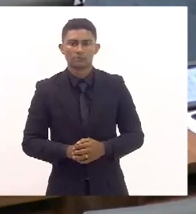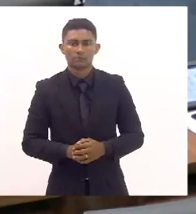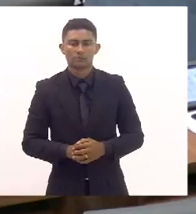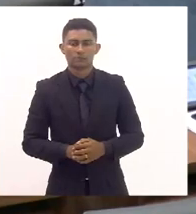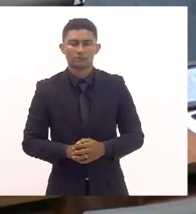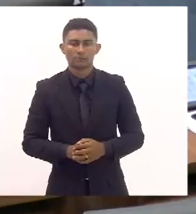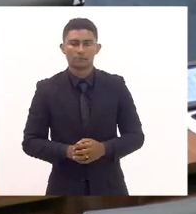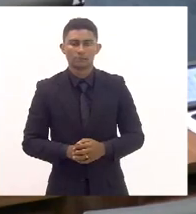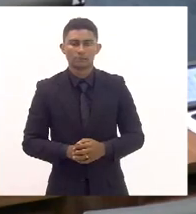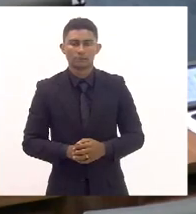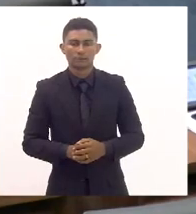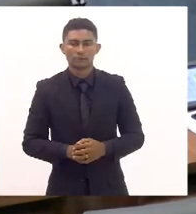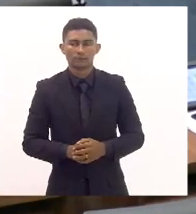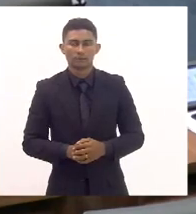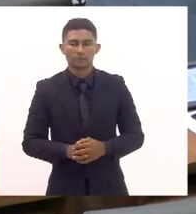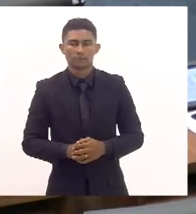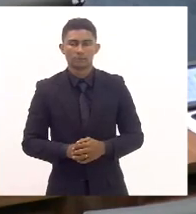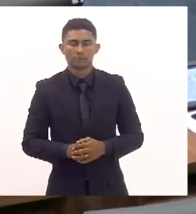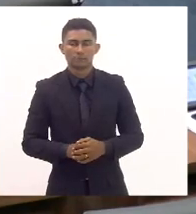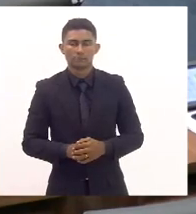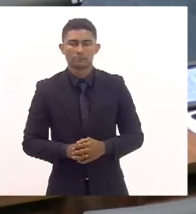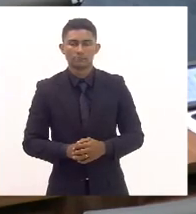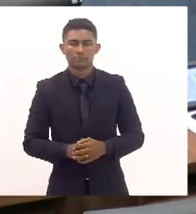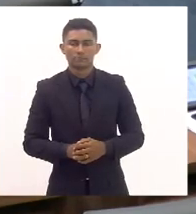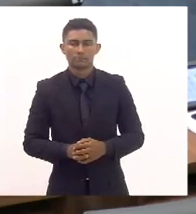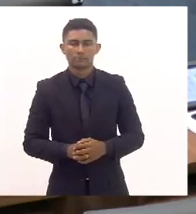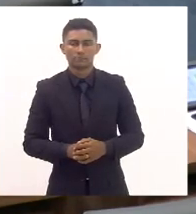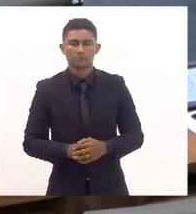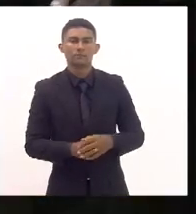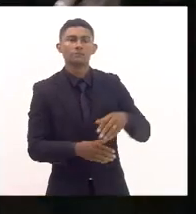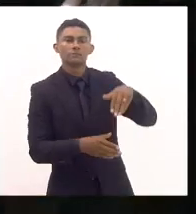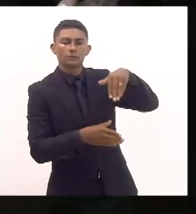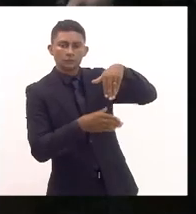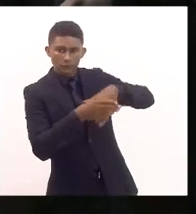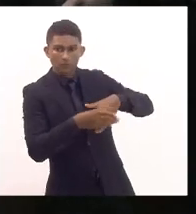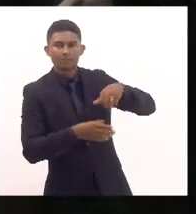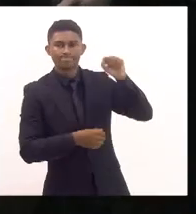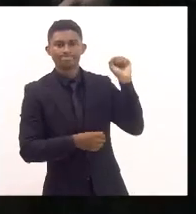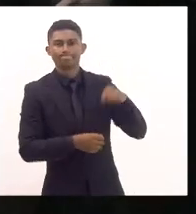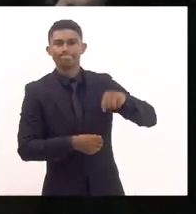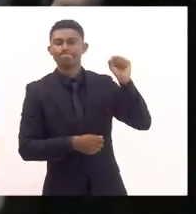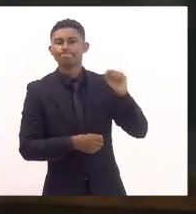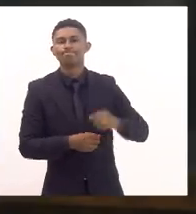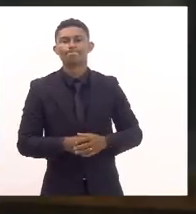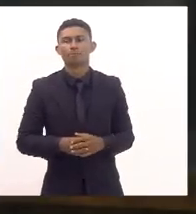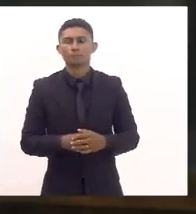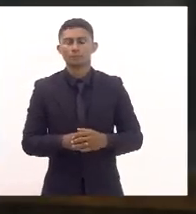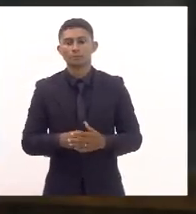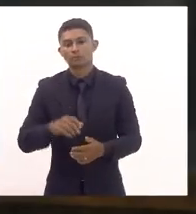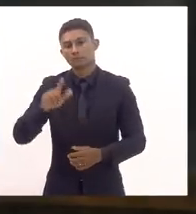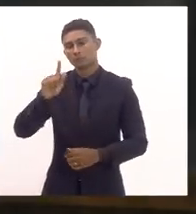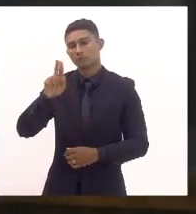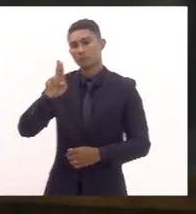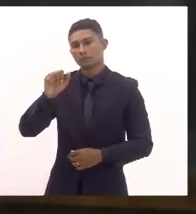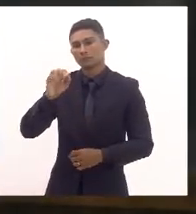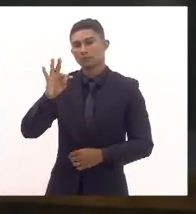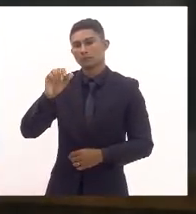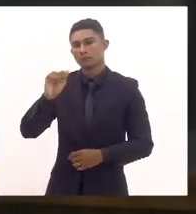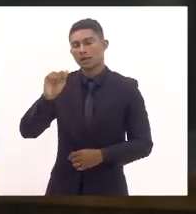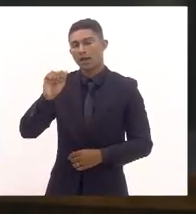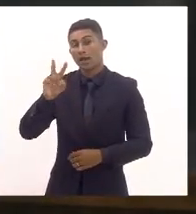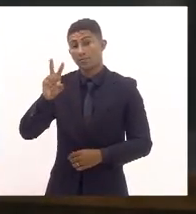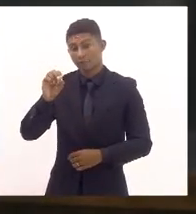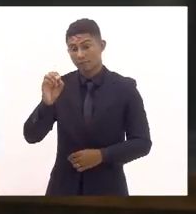E aí Eu voto sim Presidente Deputado Gustavo Schmidt